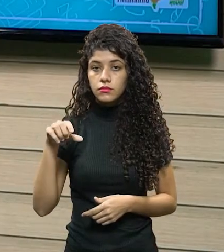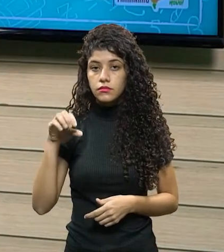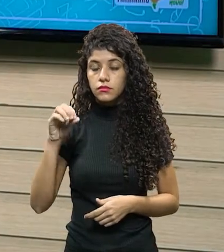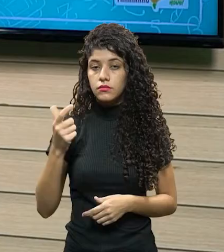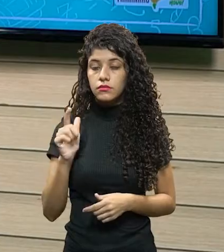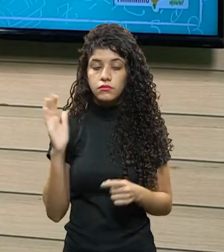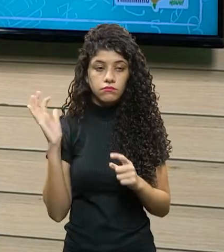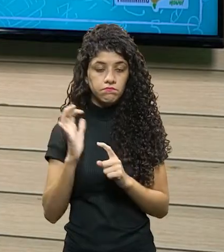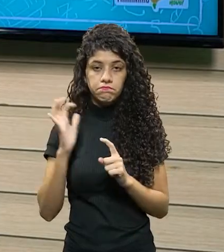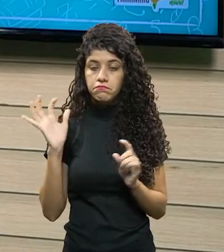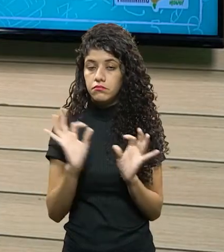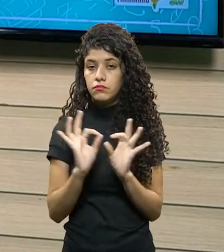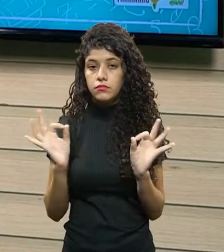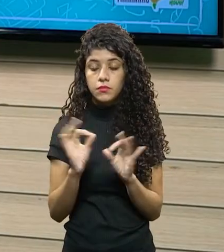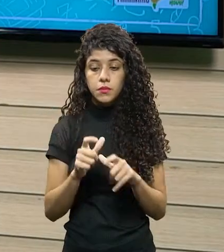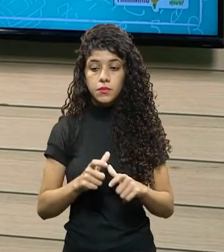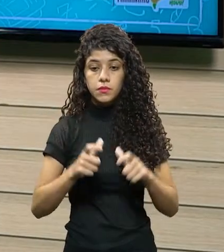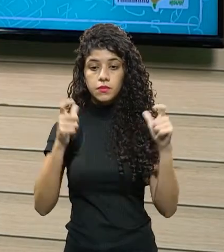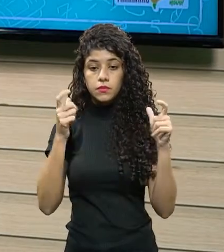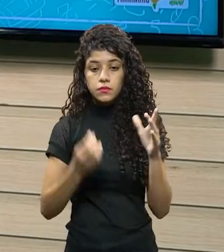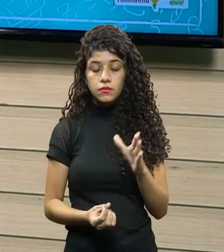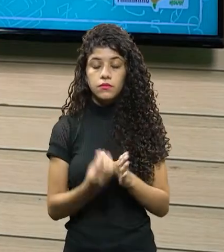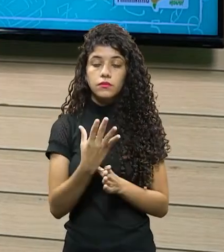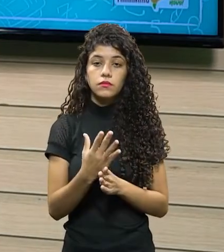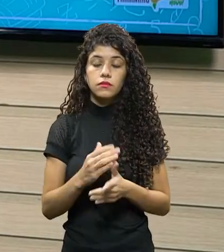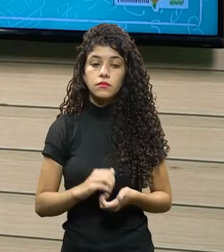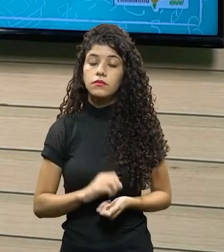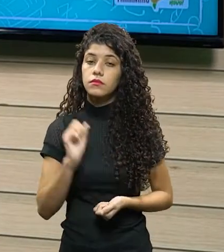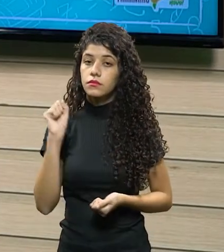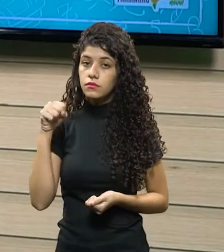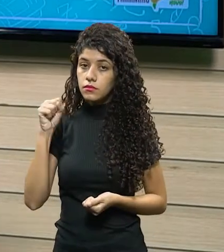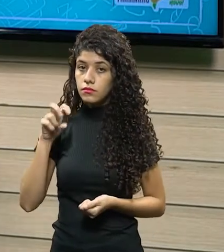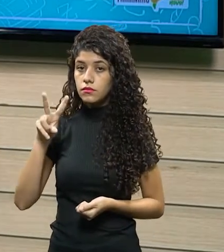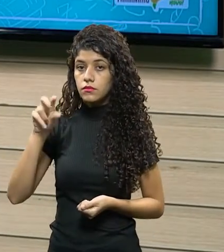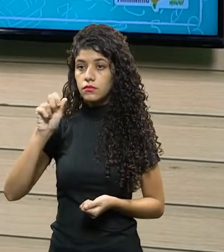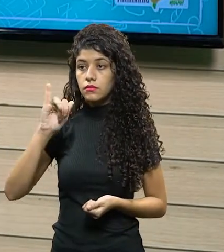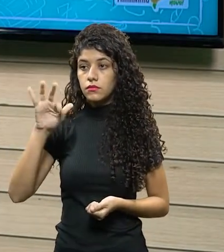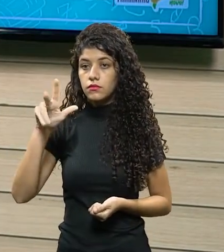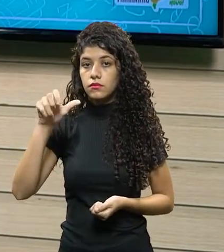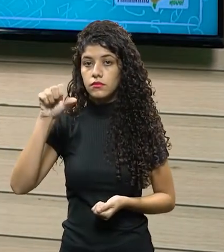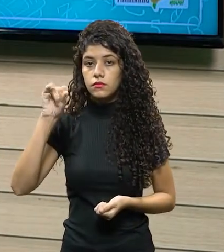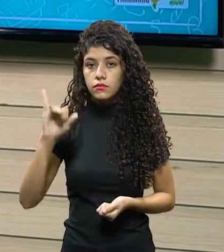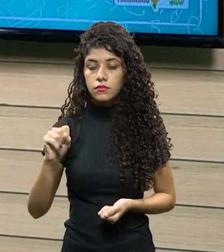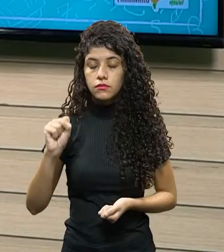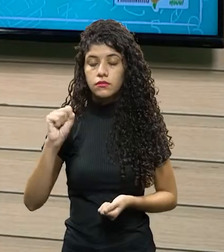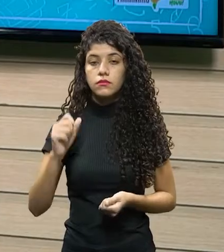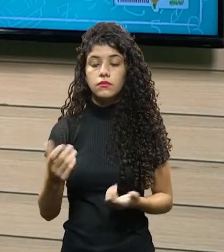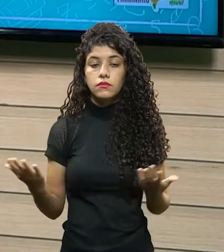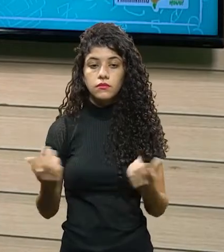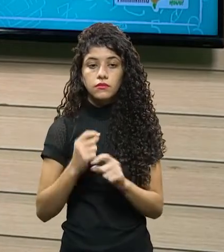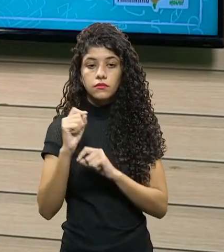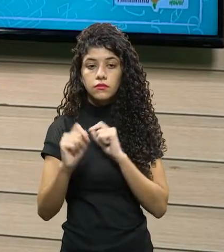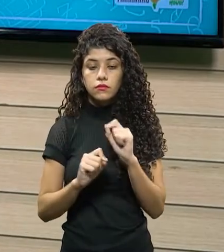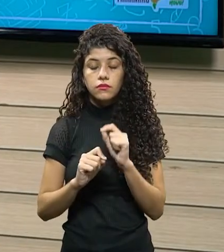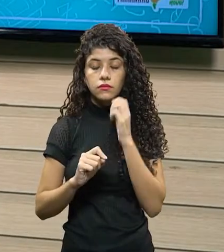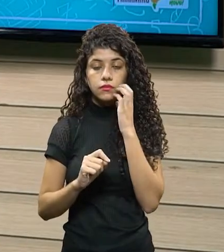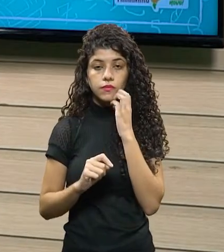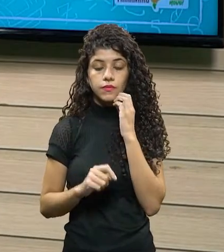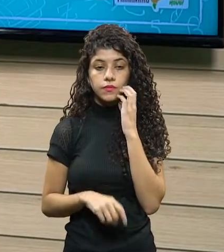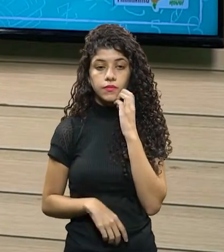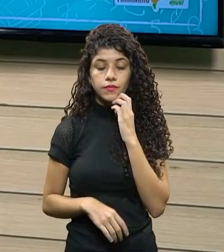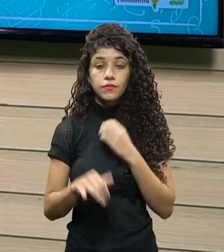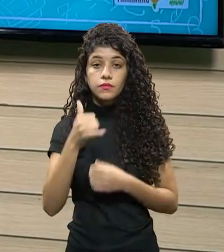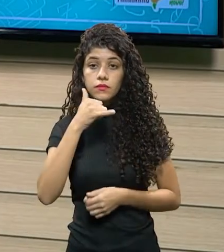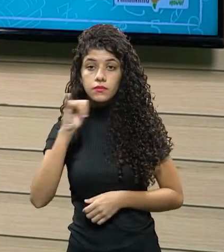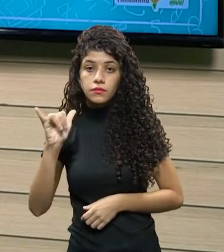são influenciáveis pelo volume de produção, já os variáveis sim. Então, podemos pegar, por exemplo, os variáveis, o custo